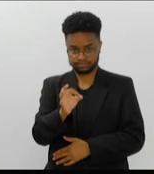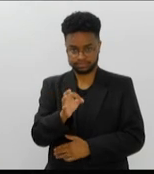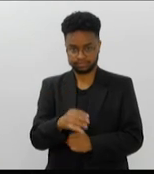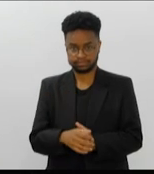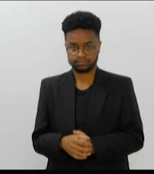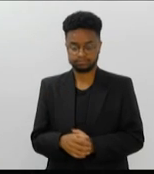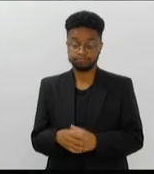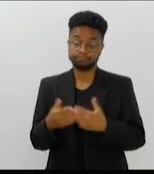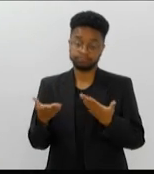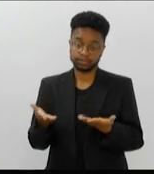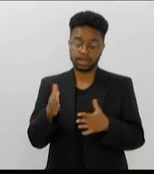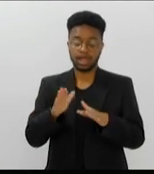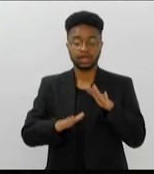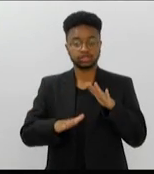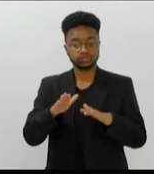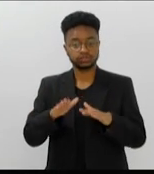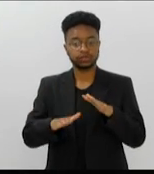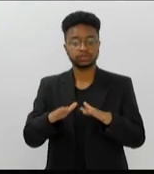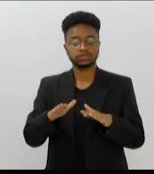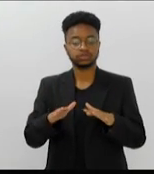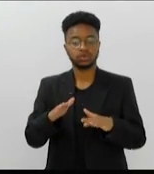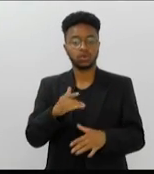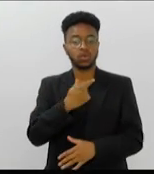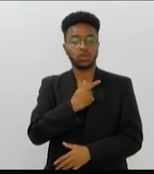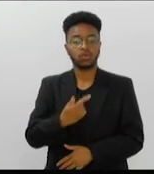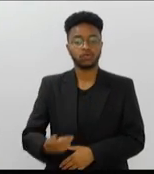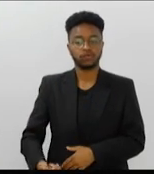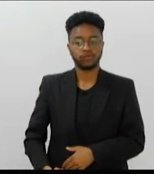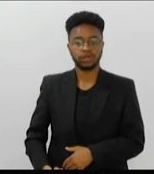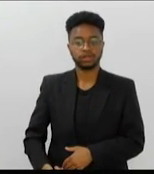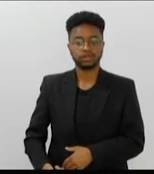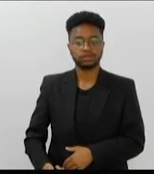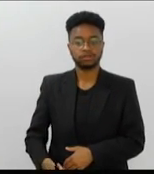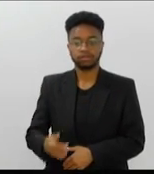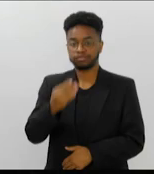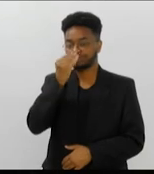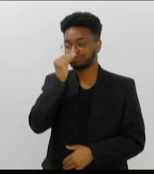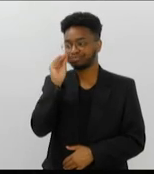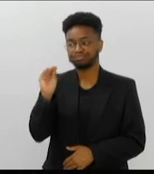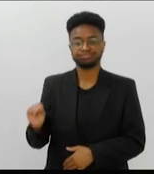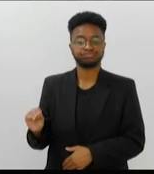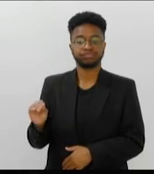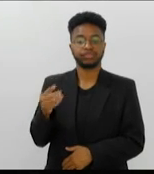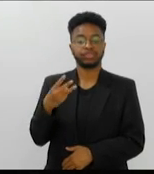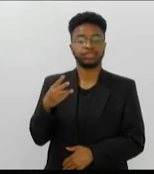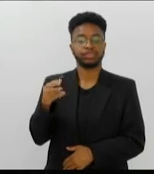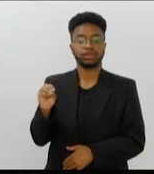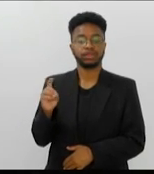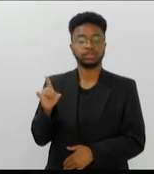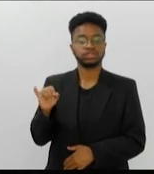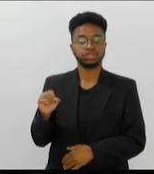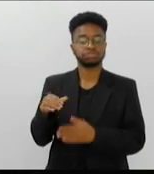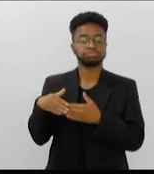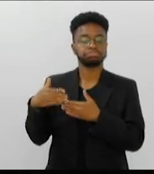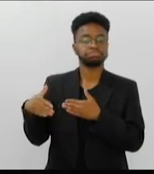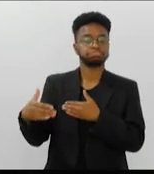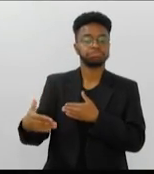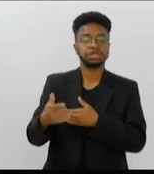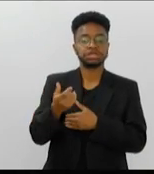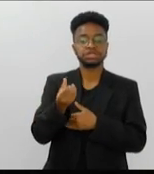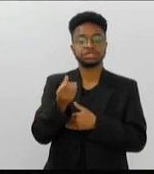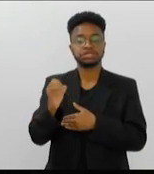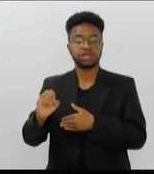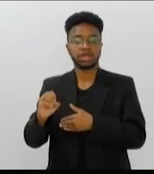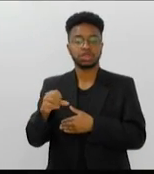e que, muitas vezes, o governo senta em cima, os 30 viram 60, 90, ou